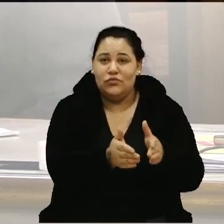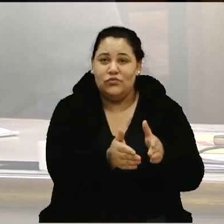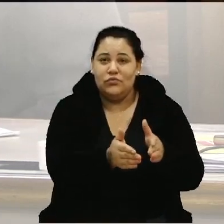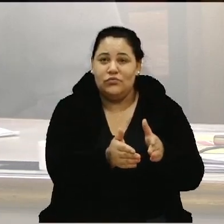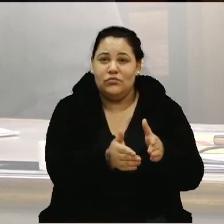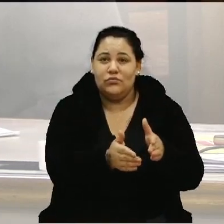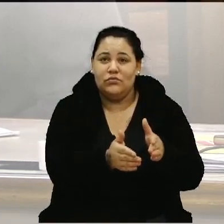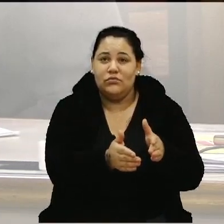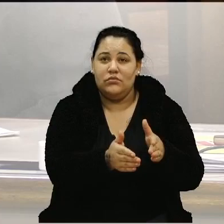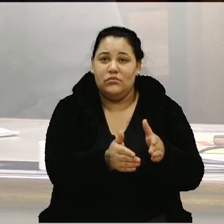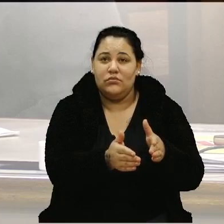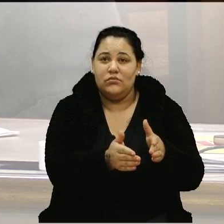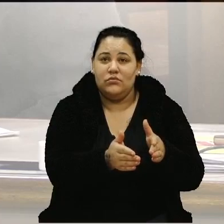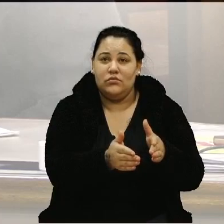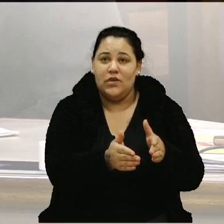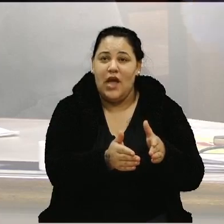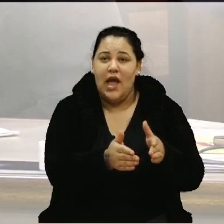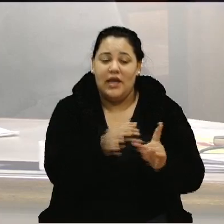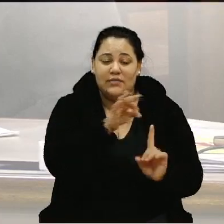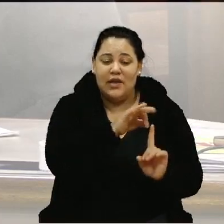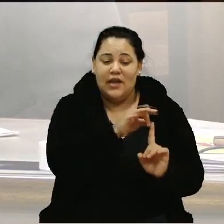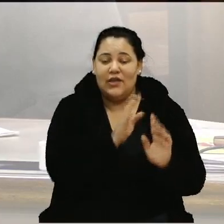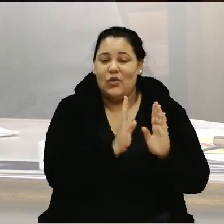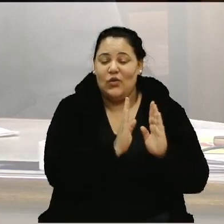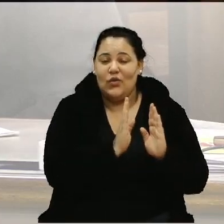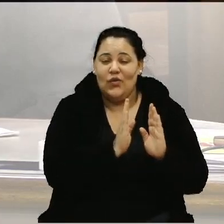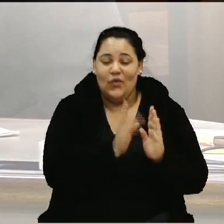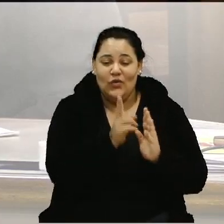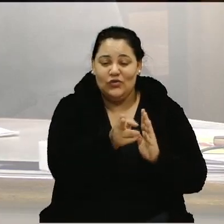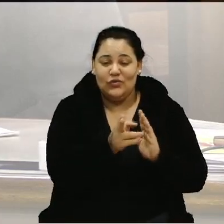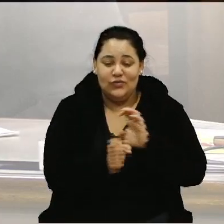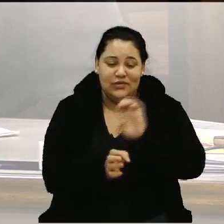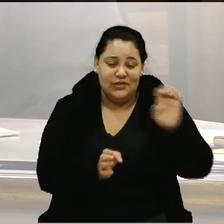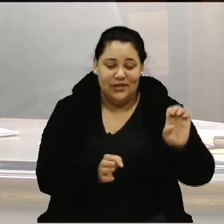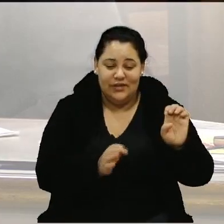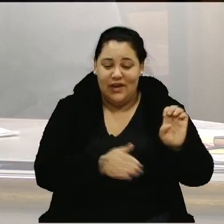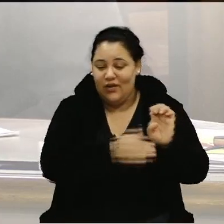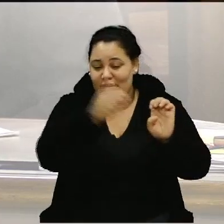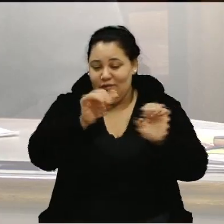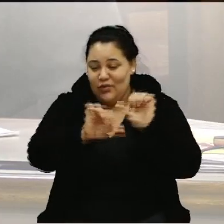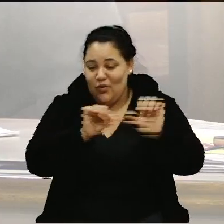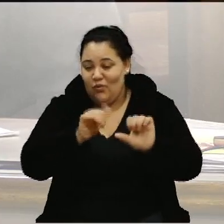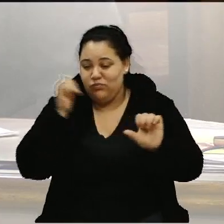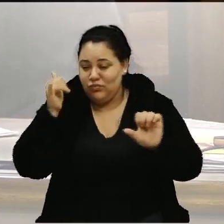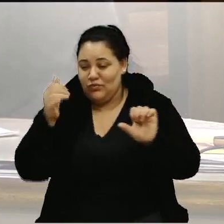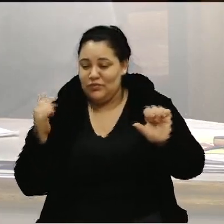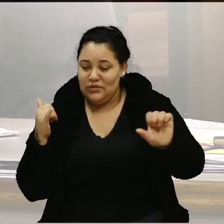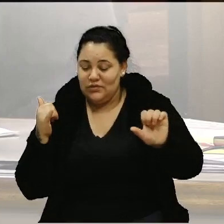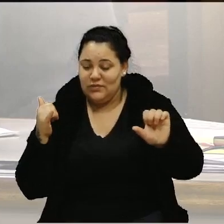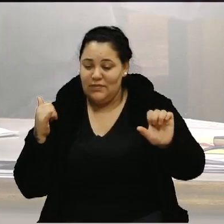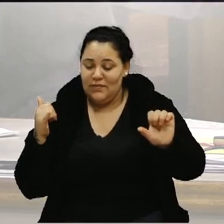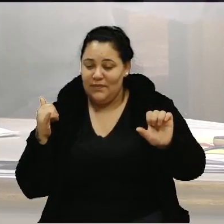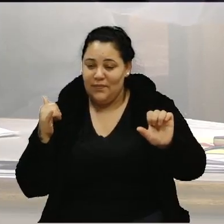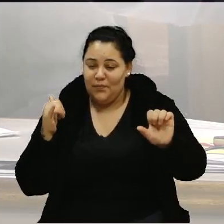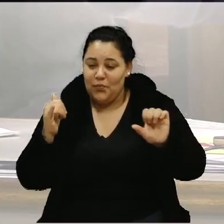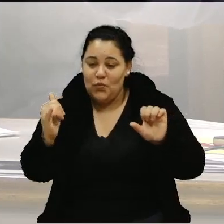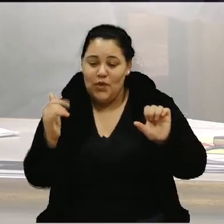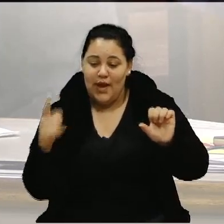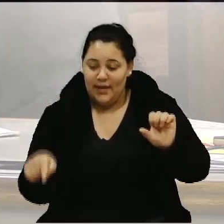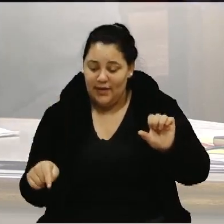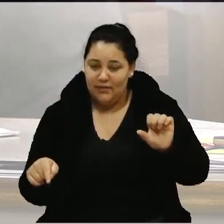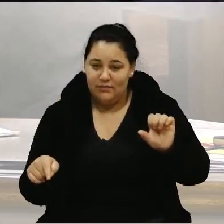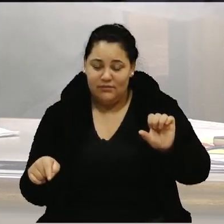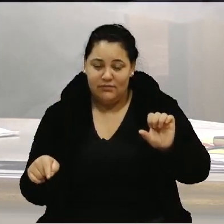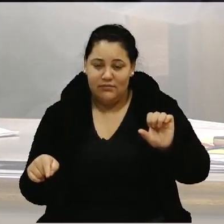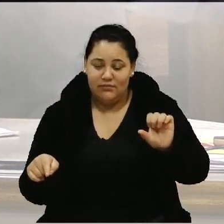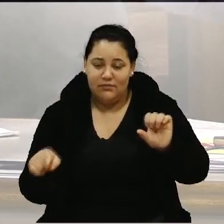paradas de ônibus estão tudo do lado esquerdo da rua. E o itinerário foi para o lado direito. E não tem capacidade mínima o secretário,